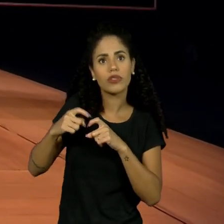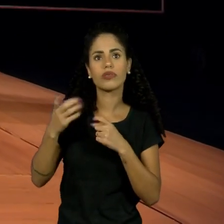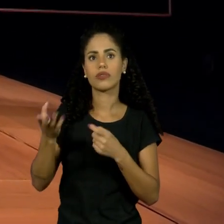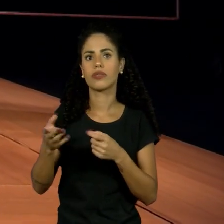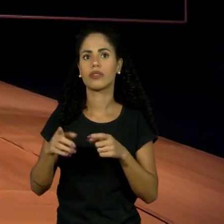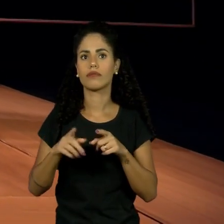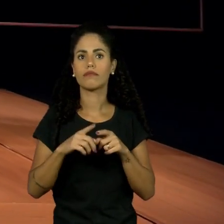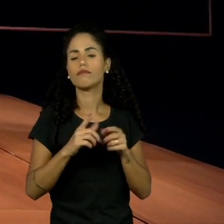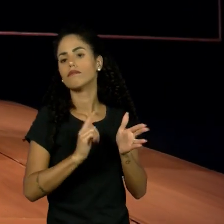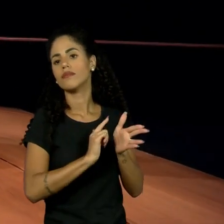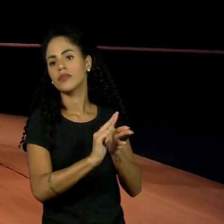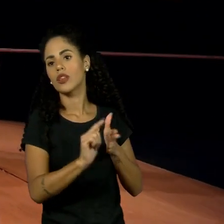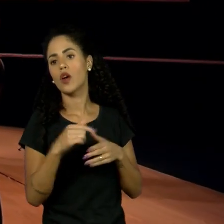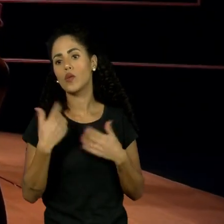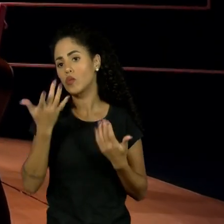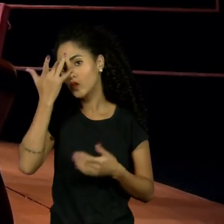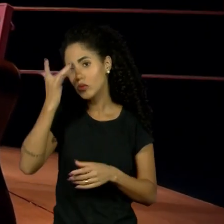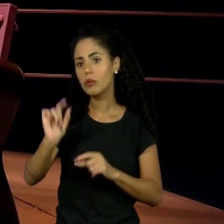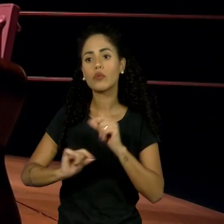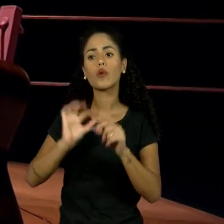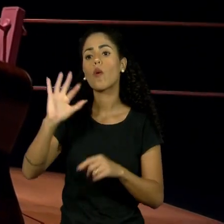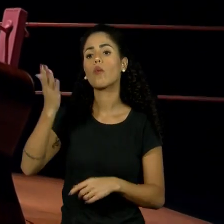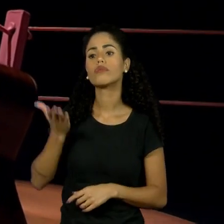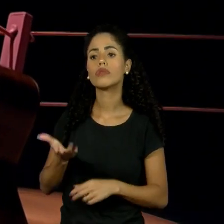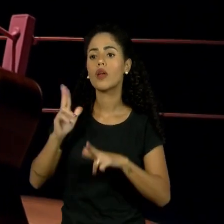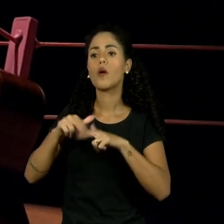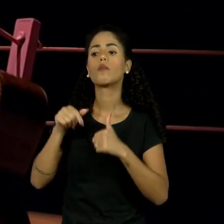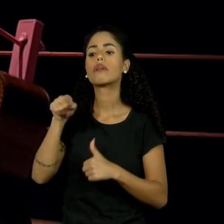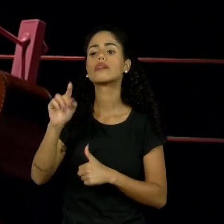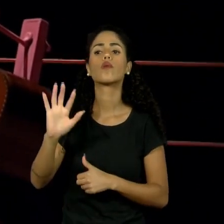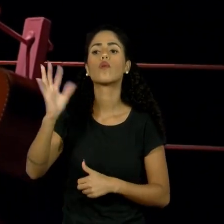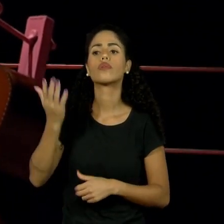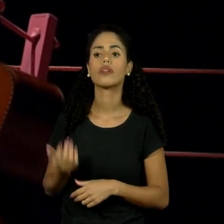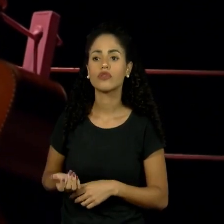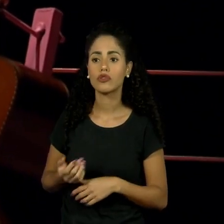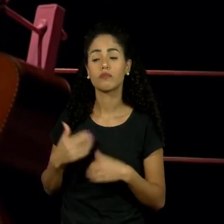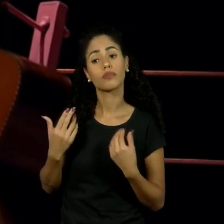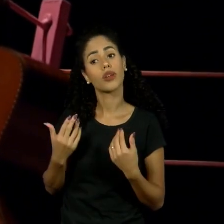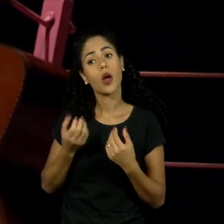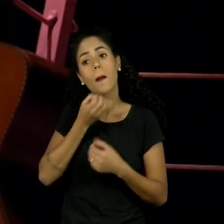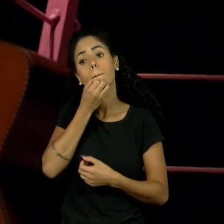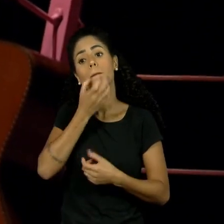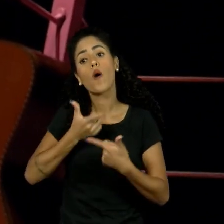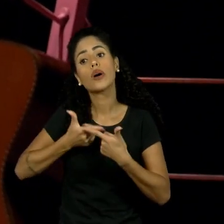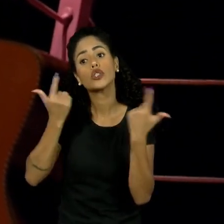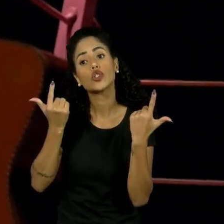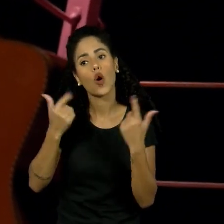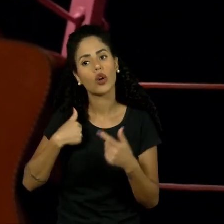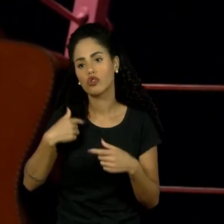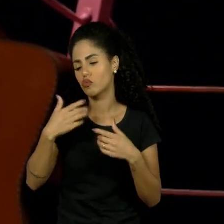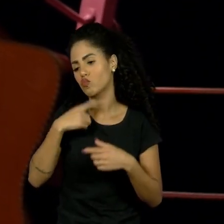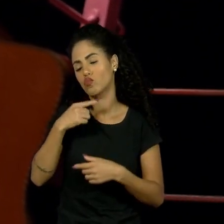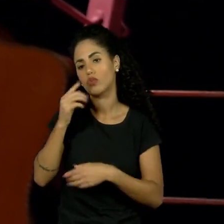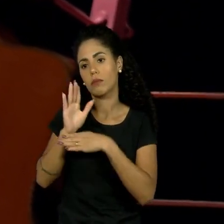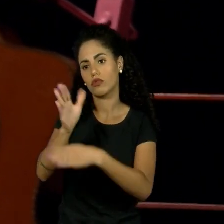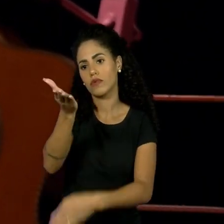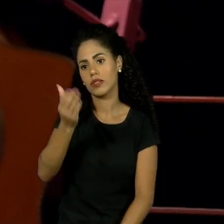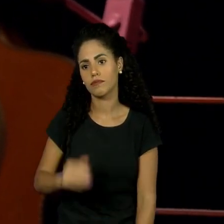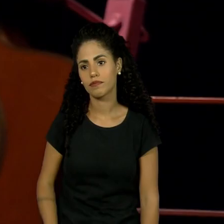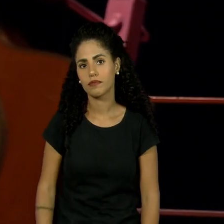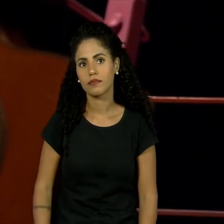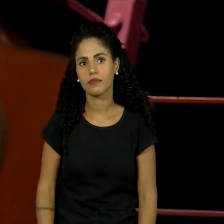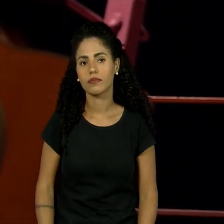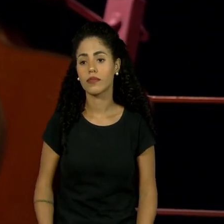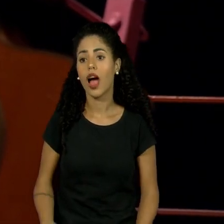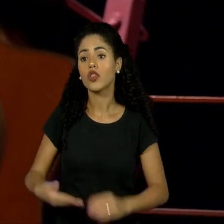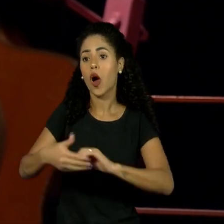ocidental não sabe os motivos da distonia focal. Muito boa sorte, a gente não tem como te ajudar.